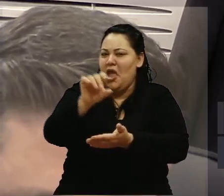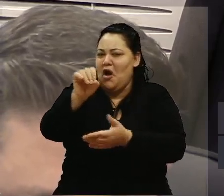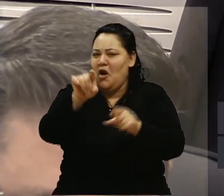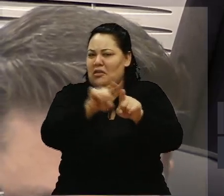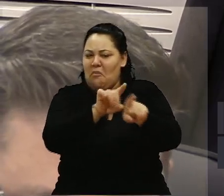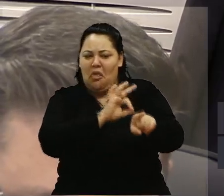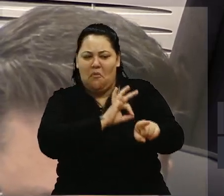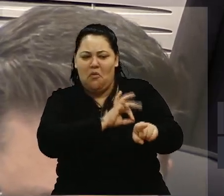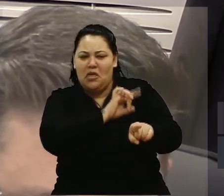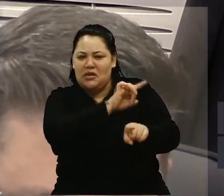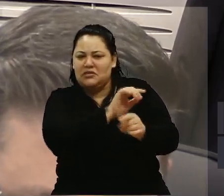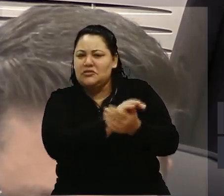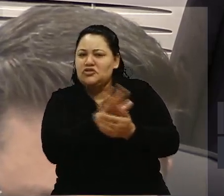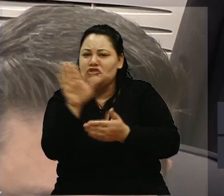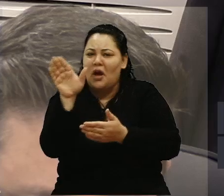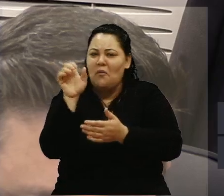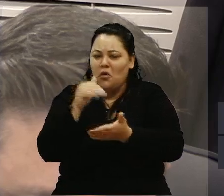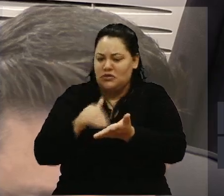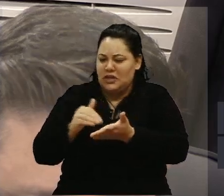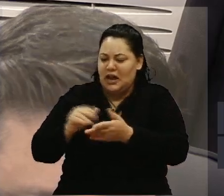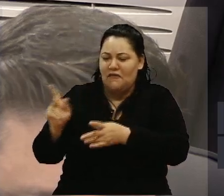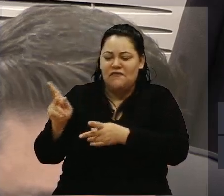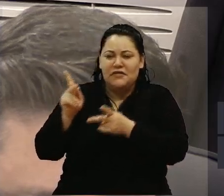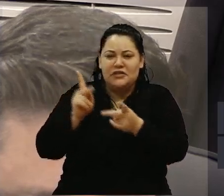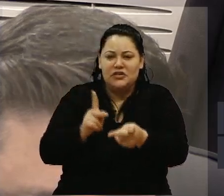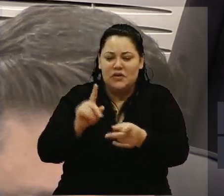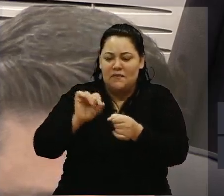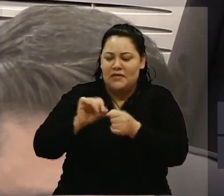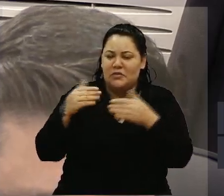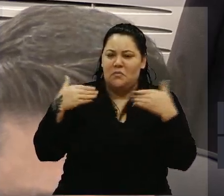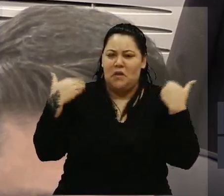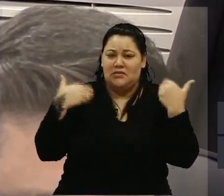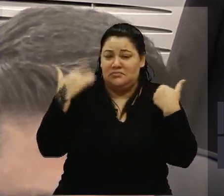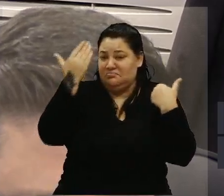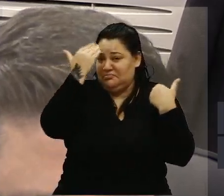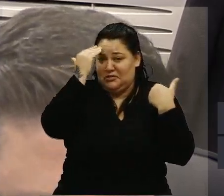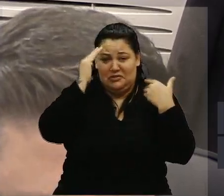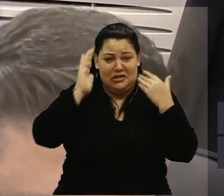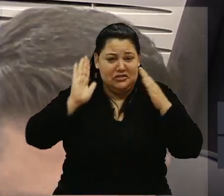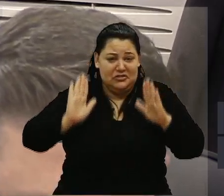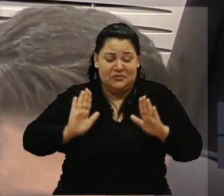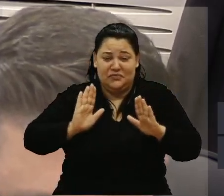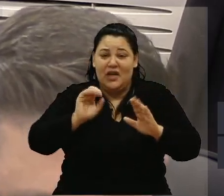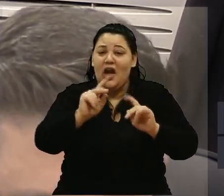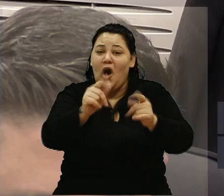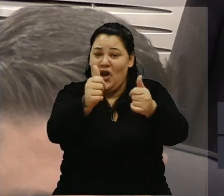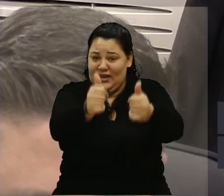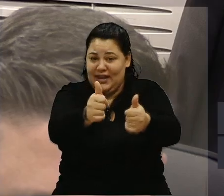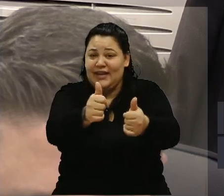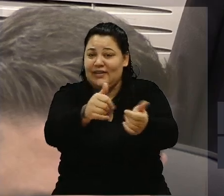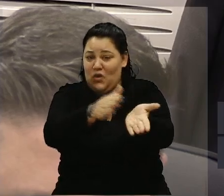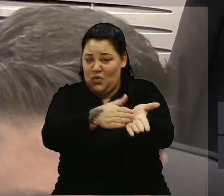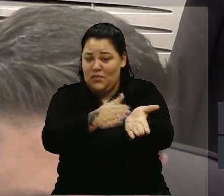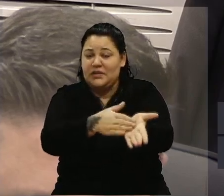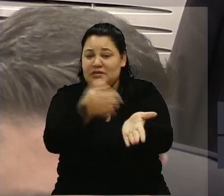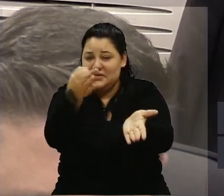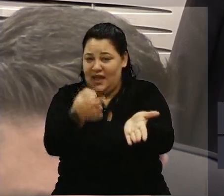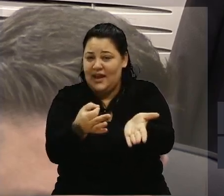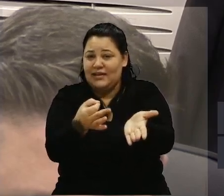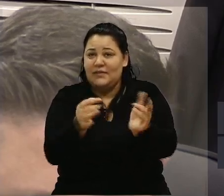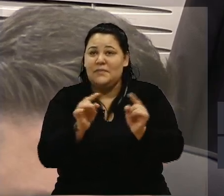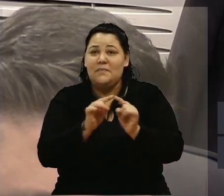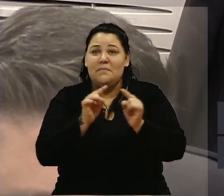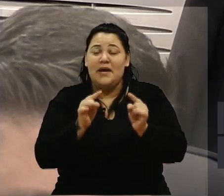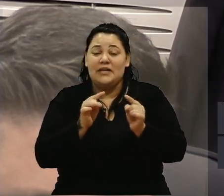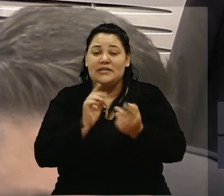o secretário lá a fazer visita, enfim, fazer um passeio, não entendi muito. É válida a sua cobrança, concordo 110%. Então eu